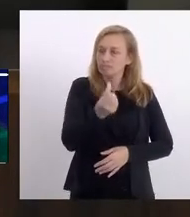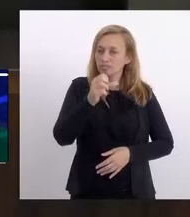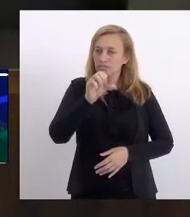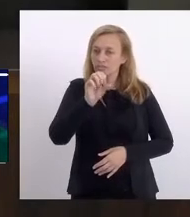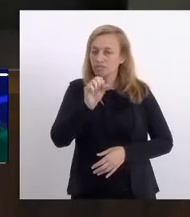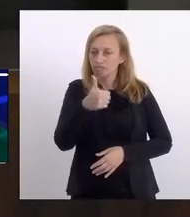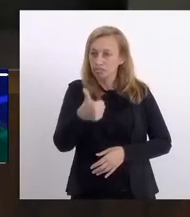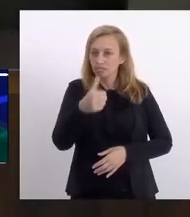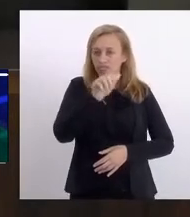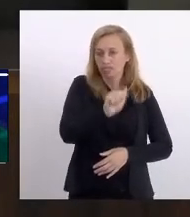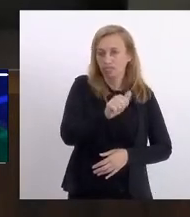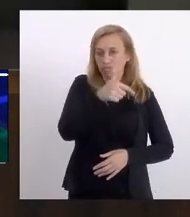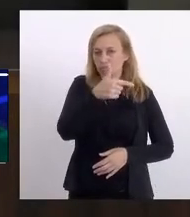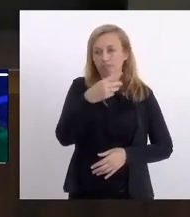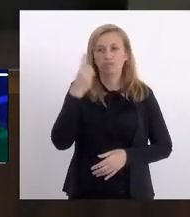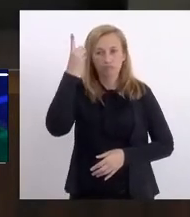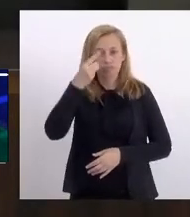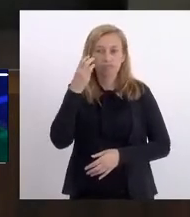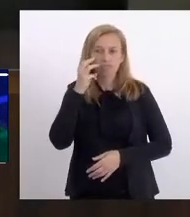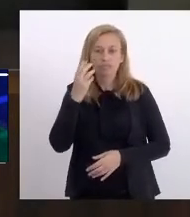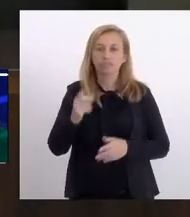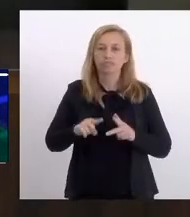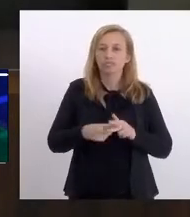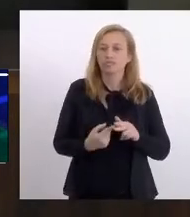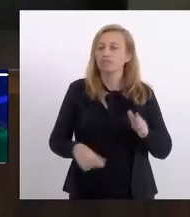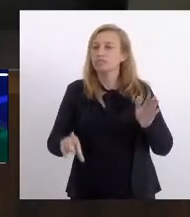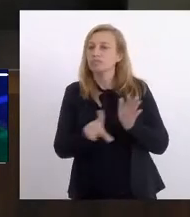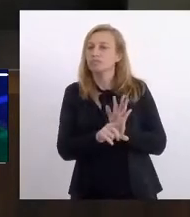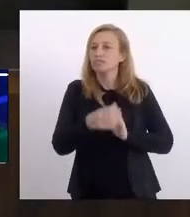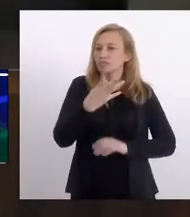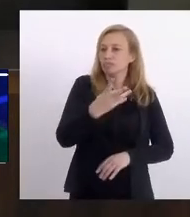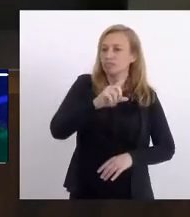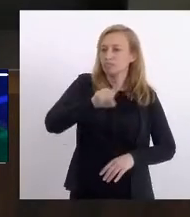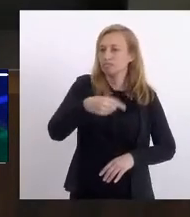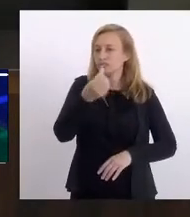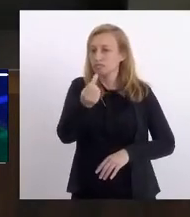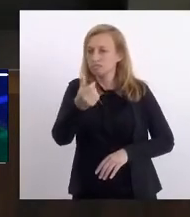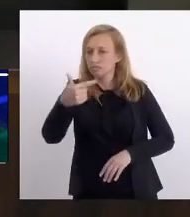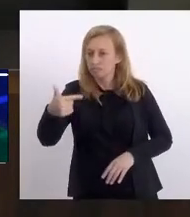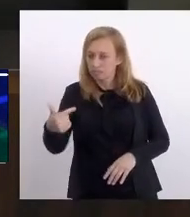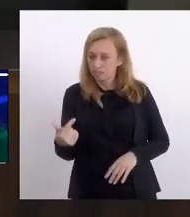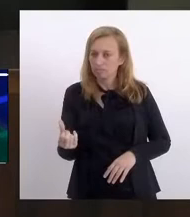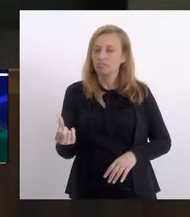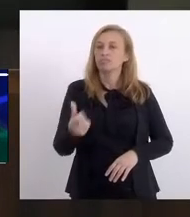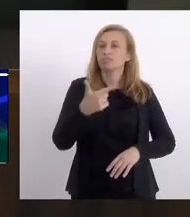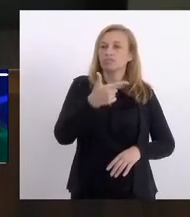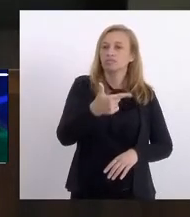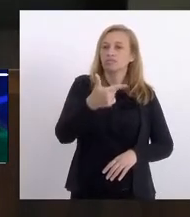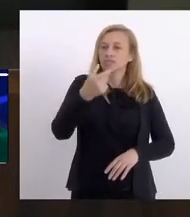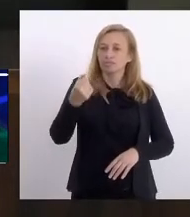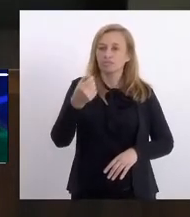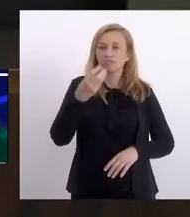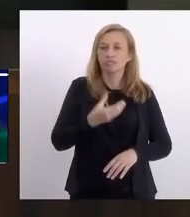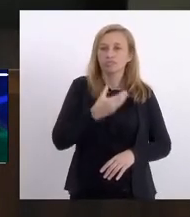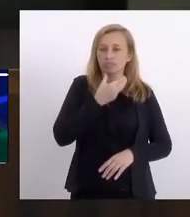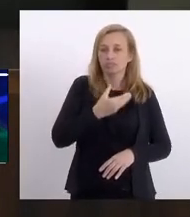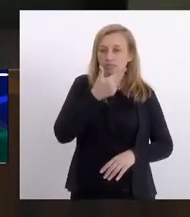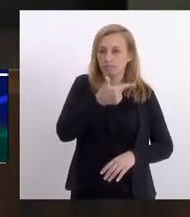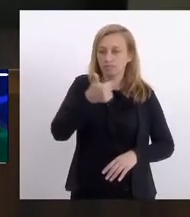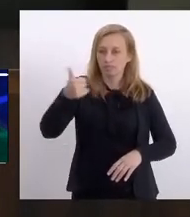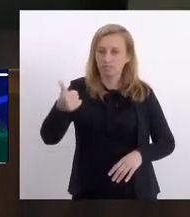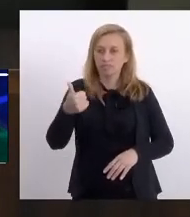3861-A/21, de autoria do deputado Valdeir Carneiro, que altera a lei 4.962, de 20 de dezembro de 2006, para fomentar projetos habitacionais